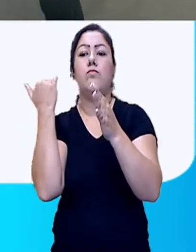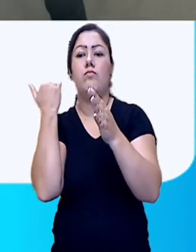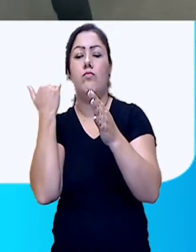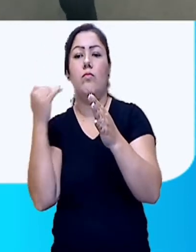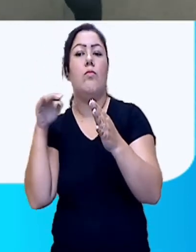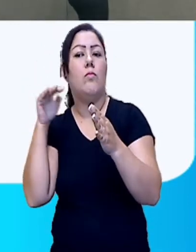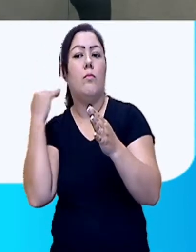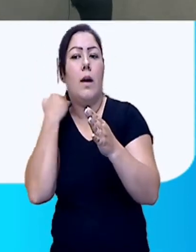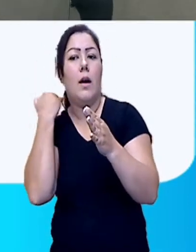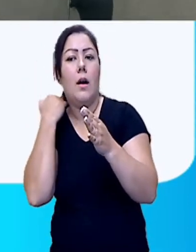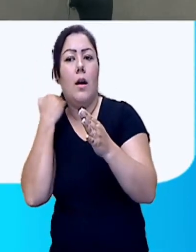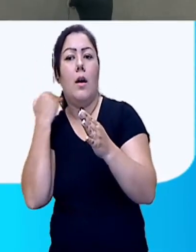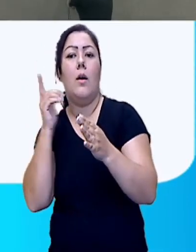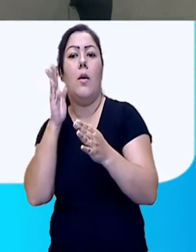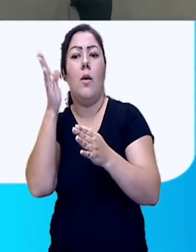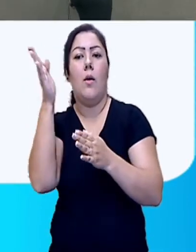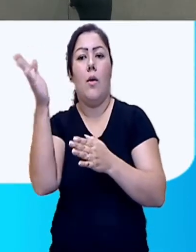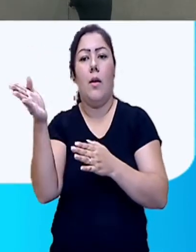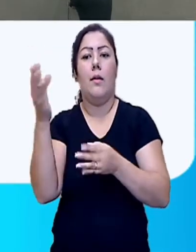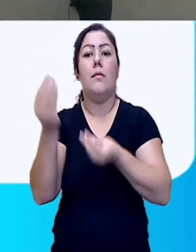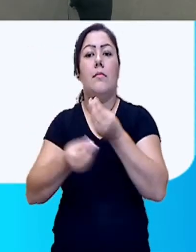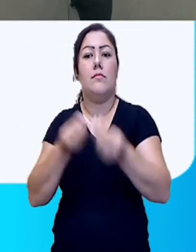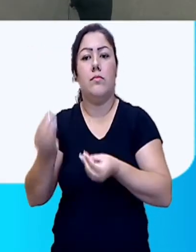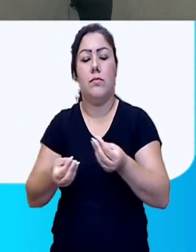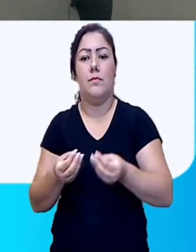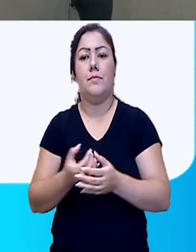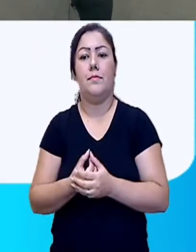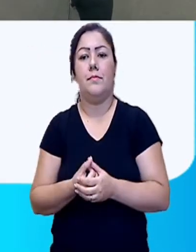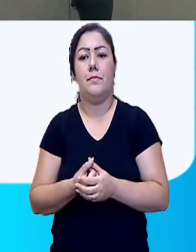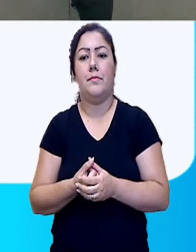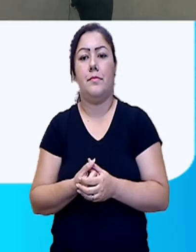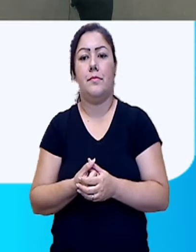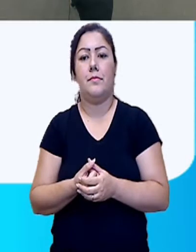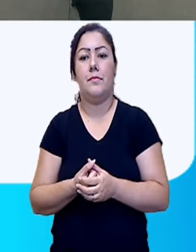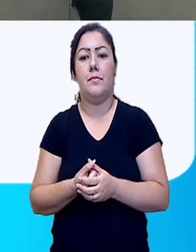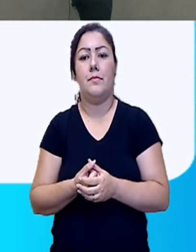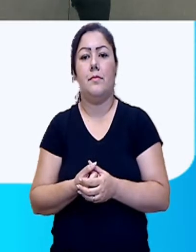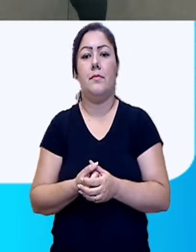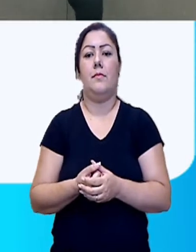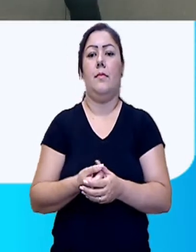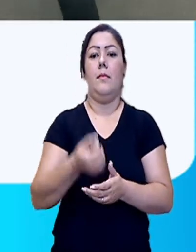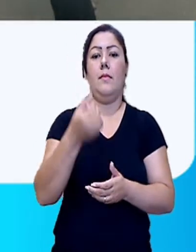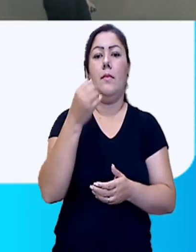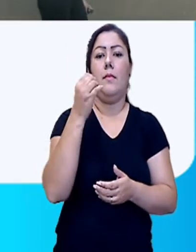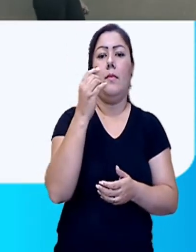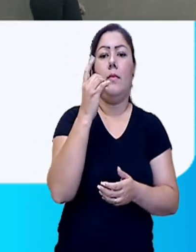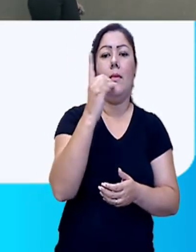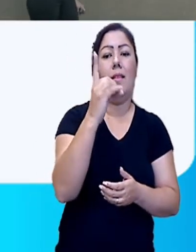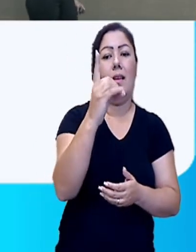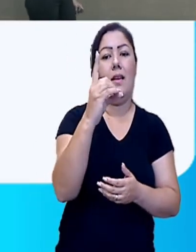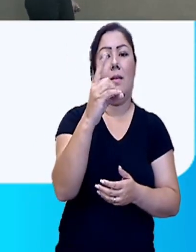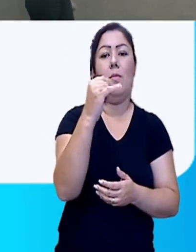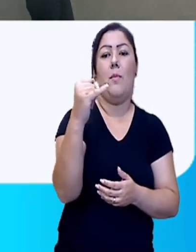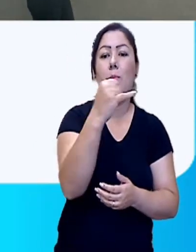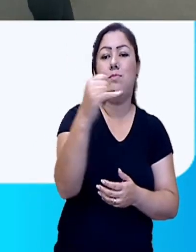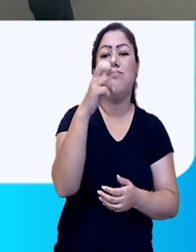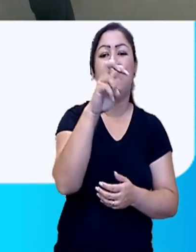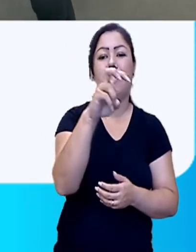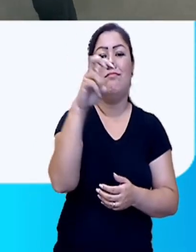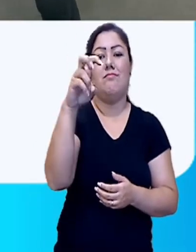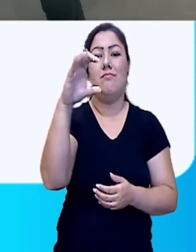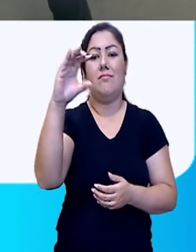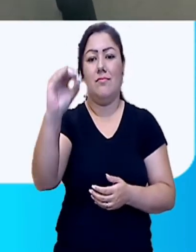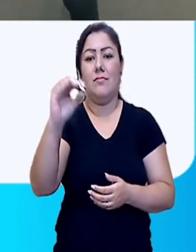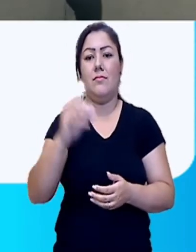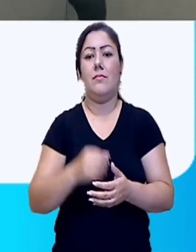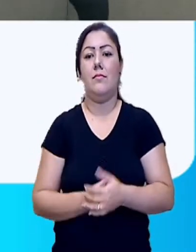550? Que isso que representa aqui? Quer saber se ficou com saldo negativo.